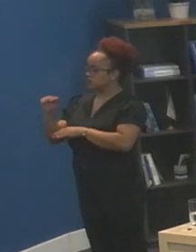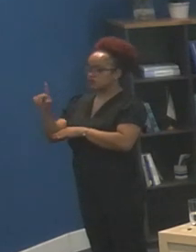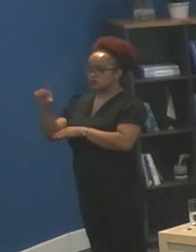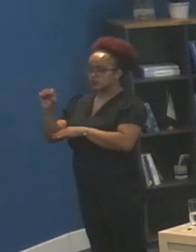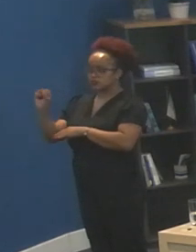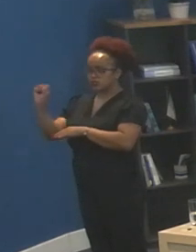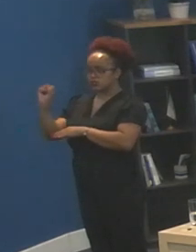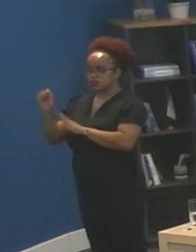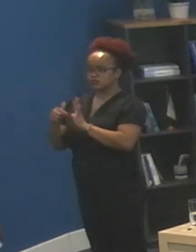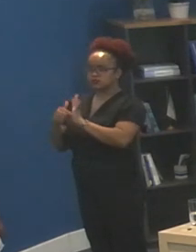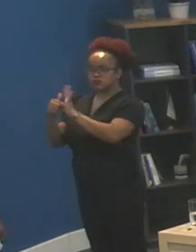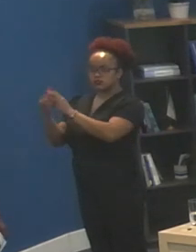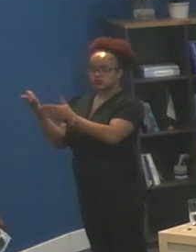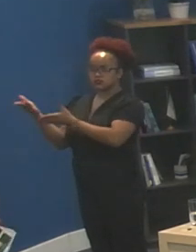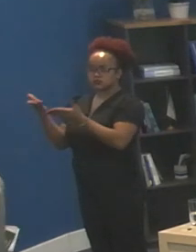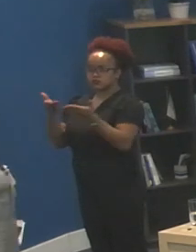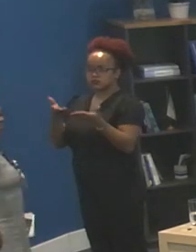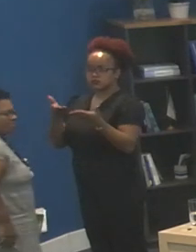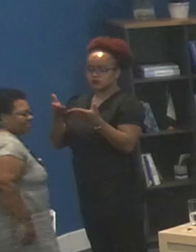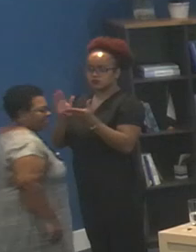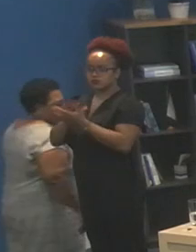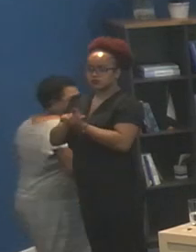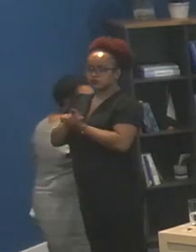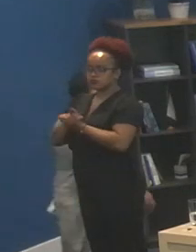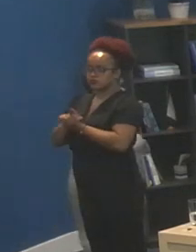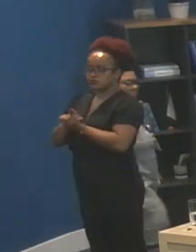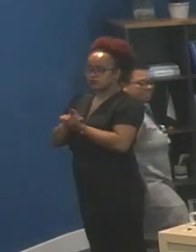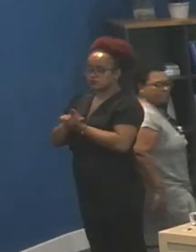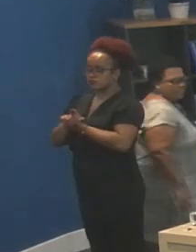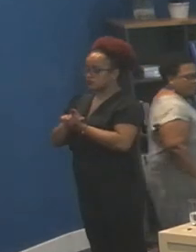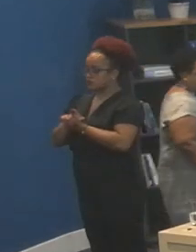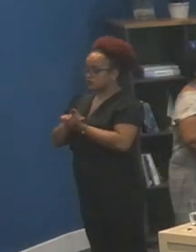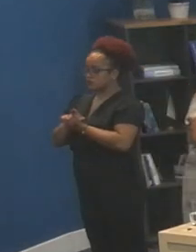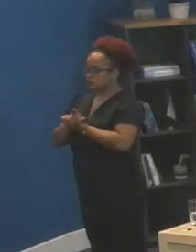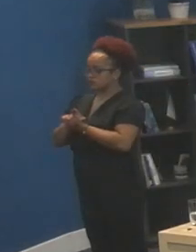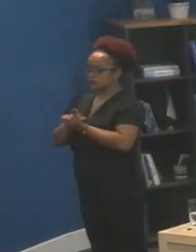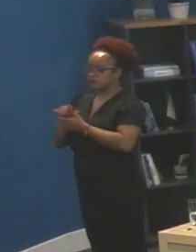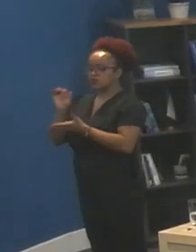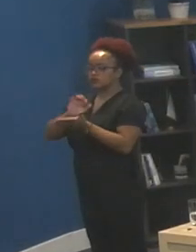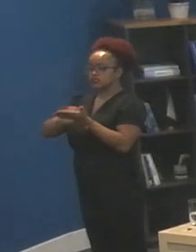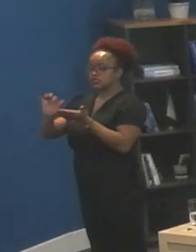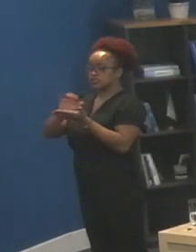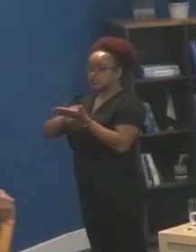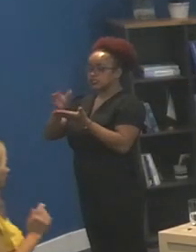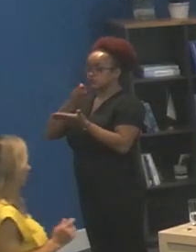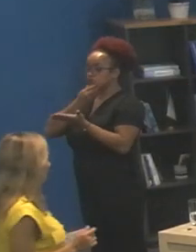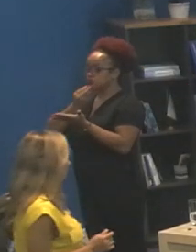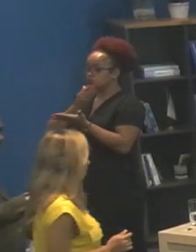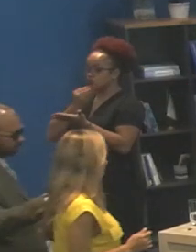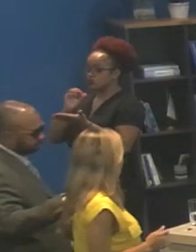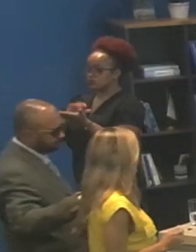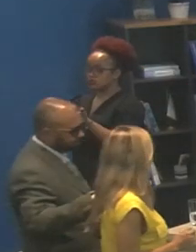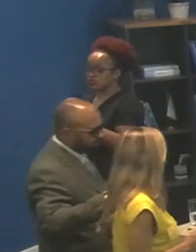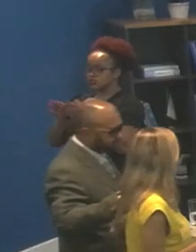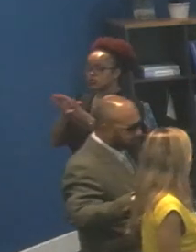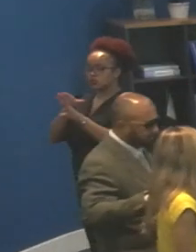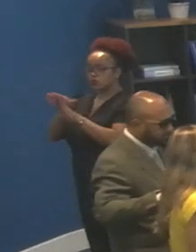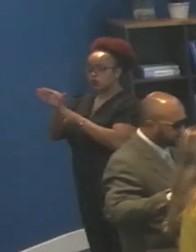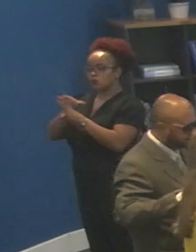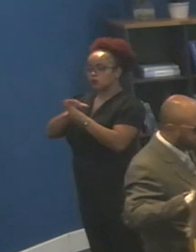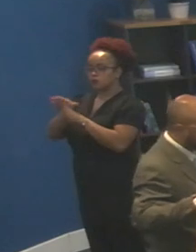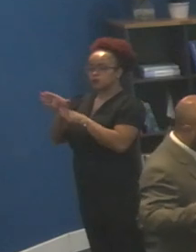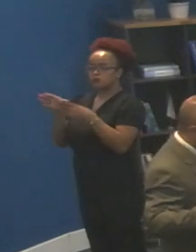receber o Estatuto em Braille. Por favor, Charles, que é o secretário da Comissão da Pessoa